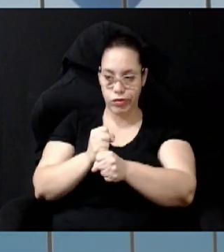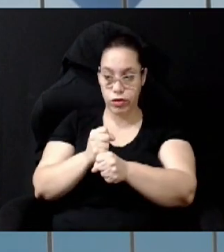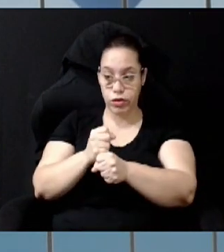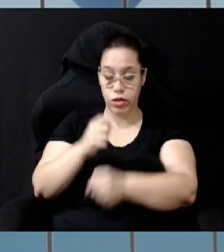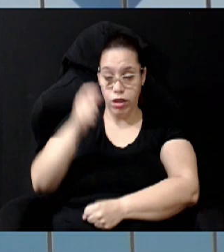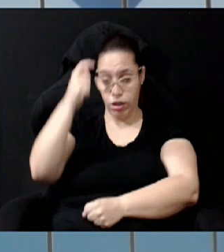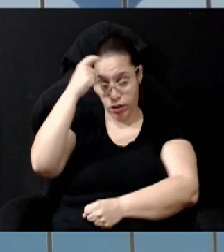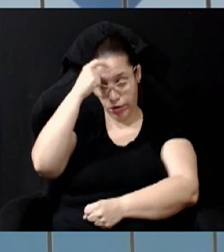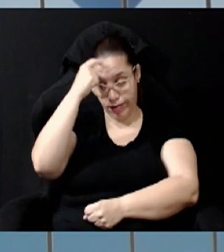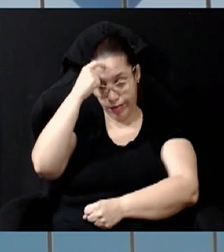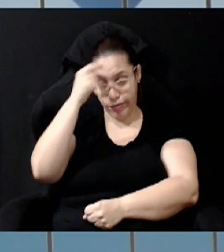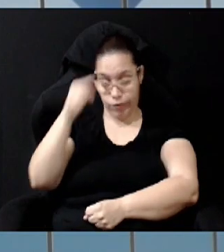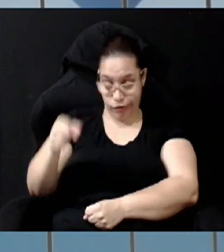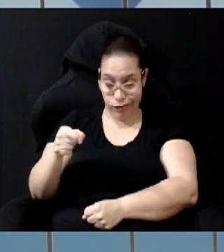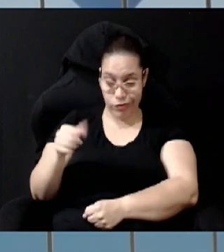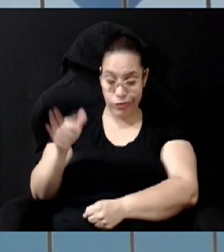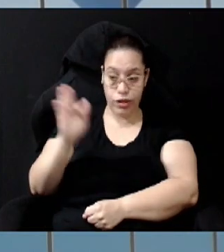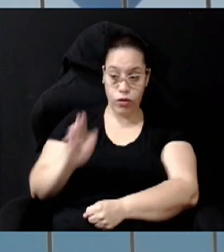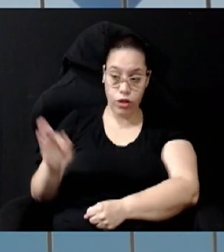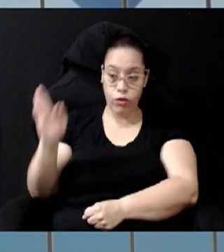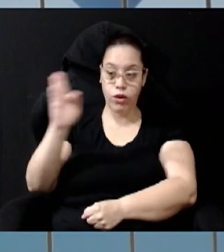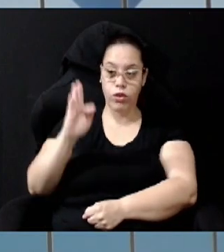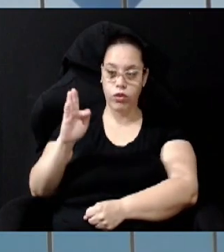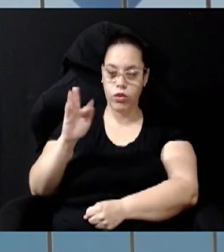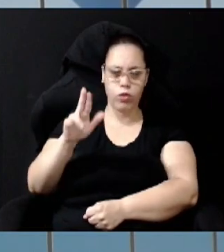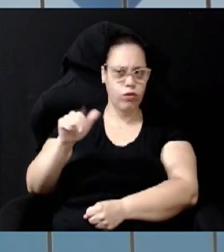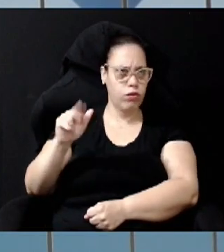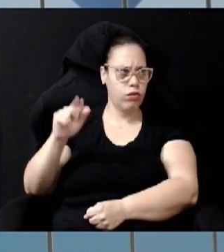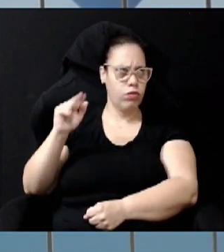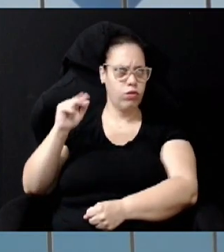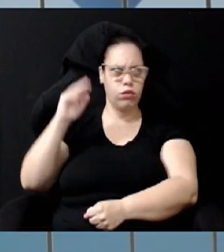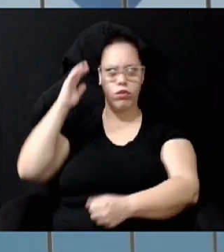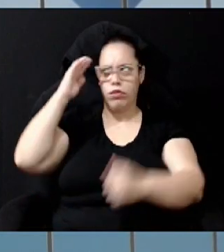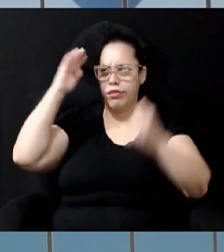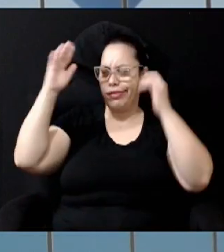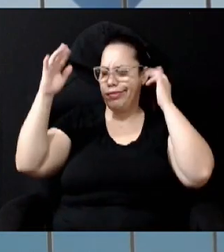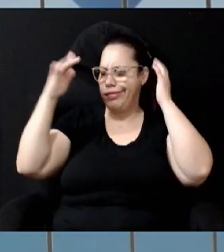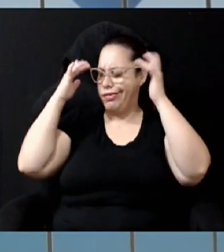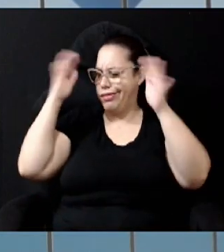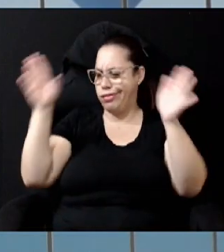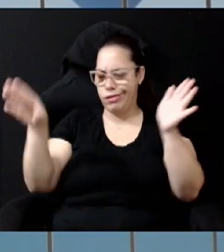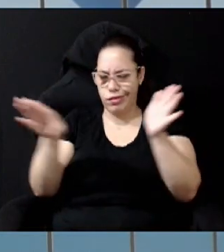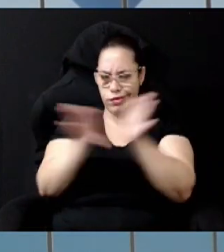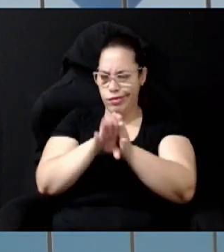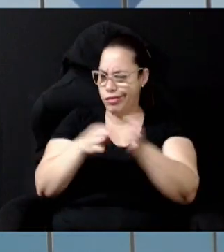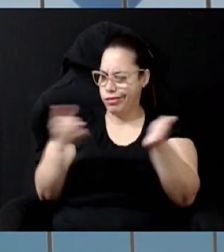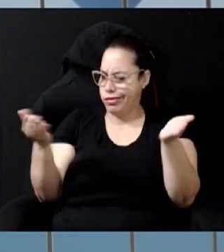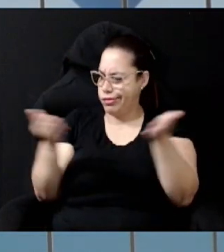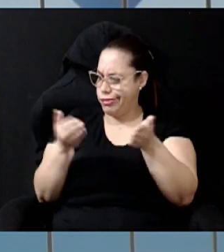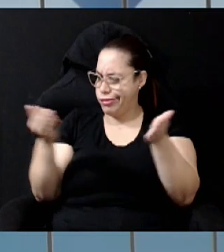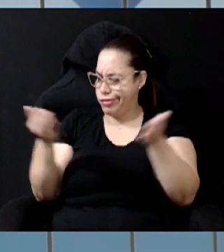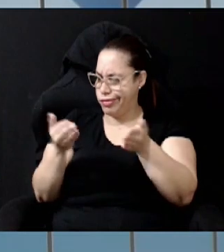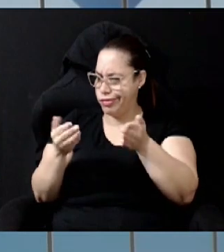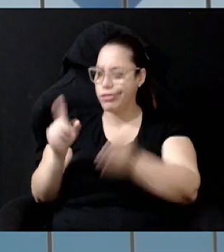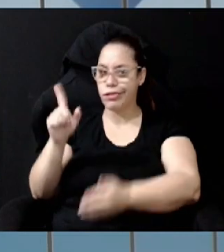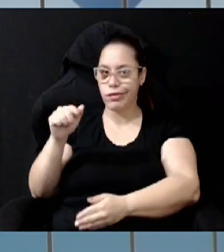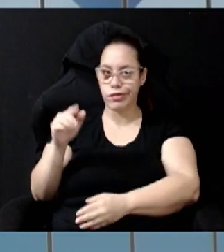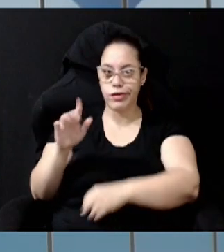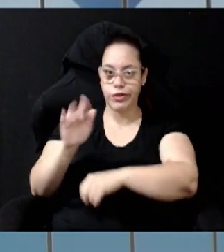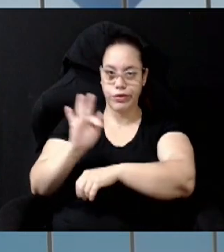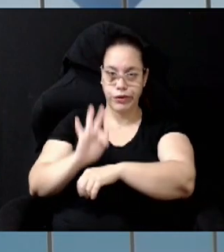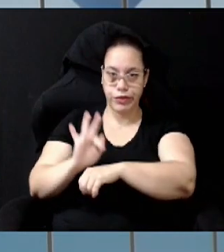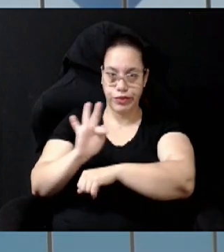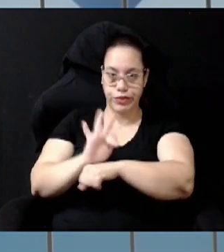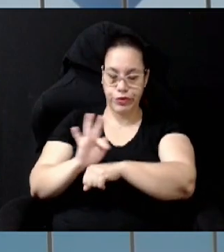né, na faculdade. Nunca imaginei, né, chegar onde eu cheguei hoje, mas eu acho que foi isso. Eu me formei buscando um conhecimento na